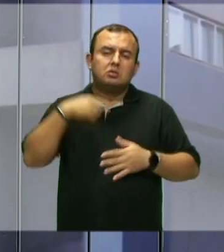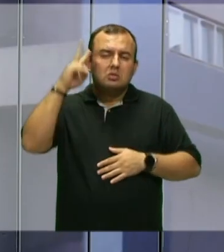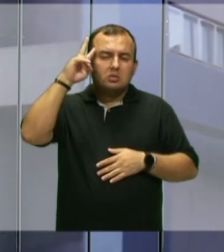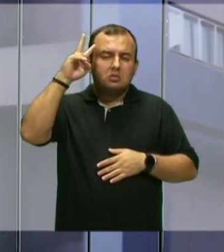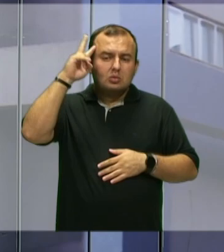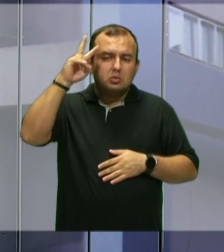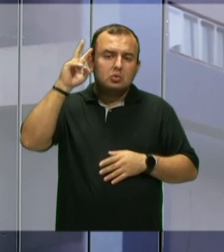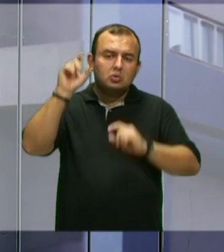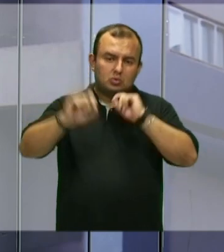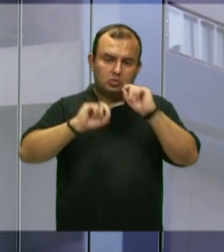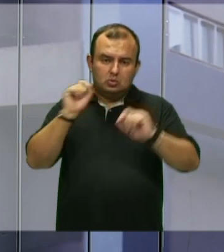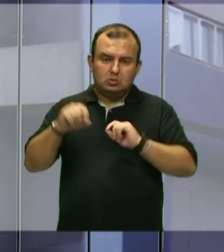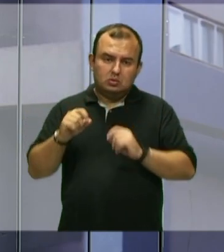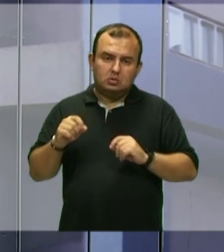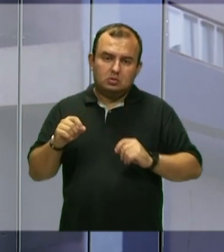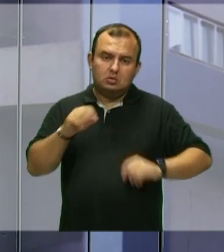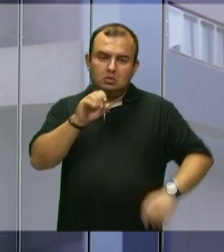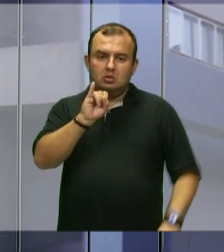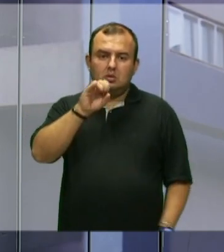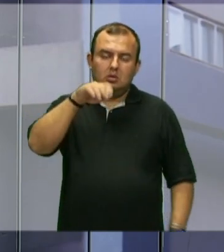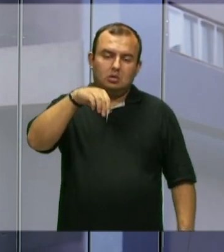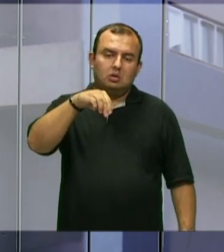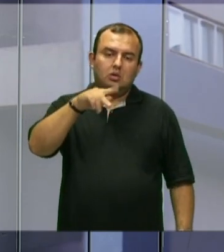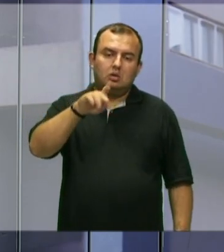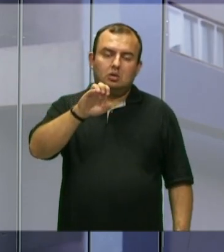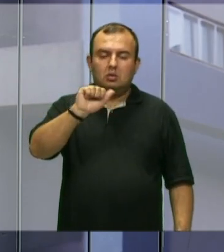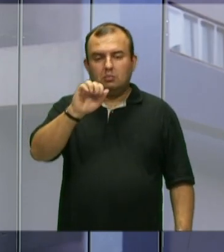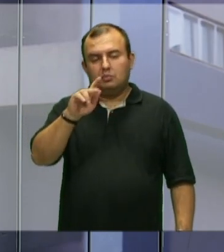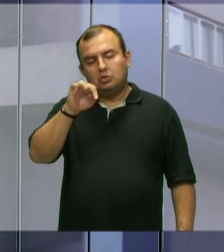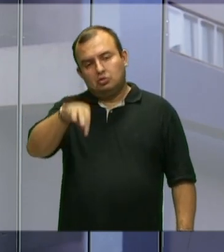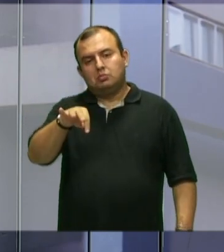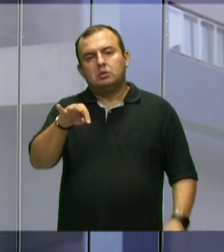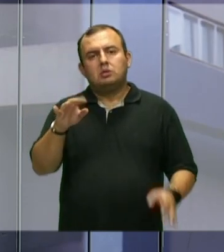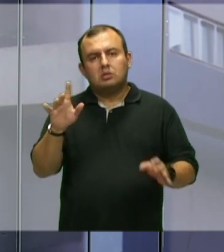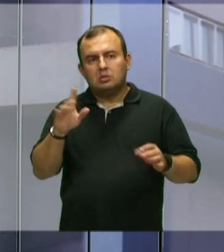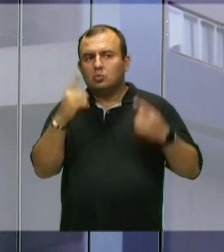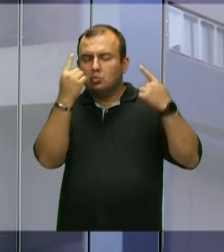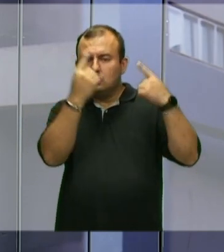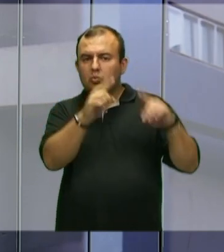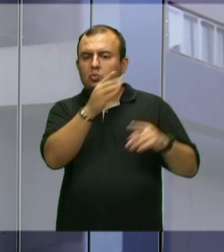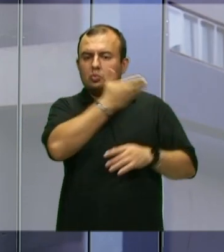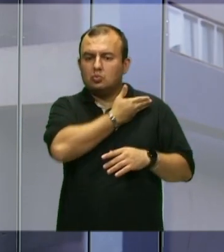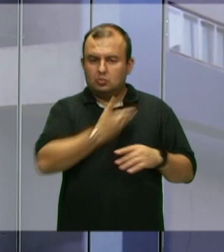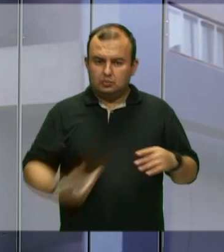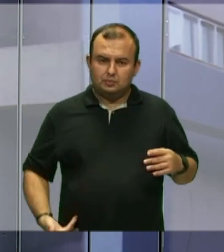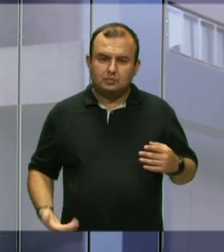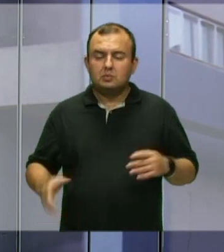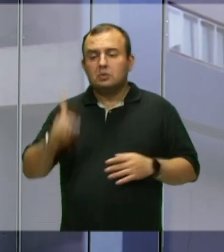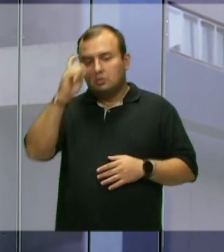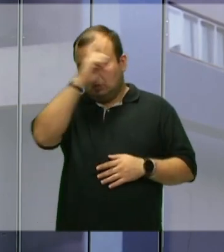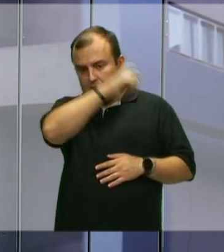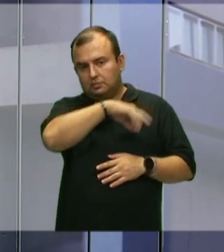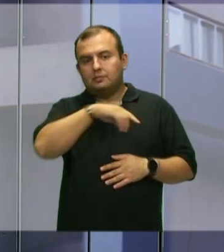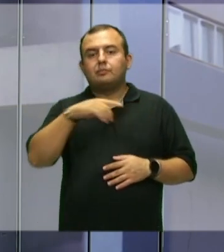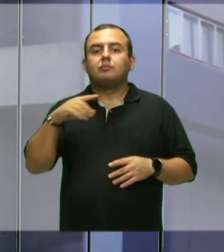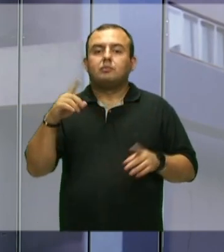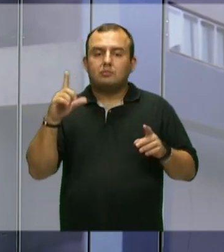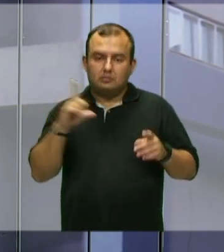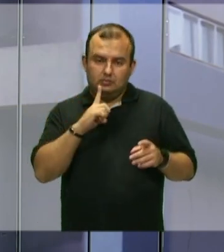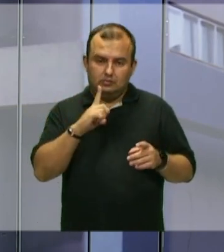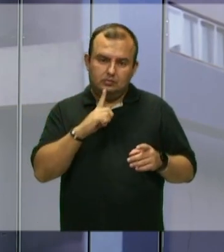remeteu à questão do impeachment que nós tivemos nessa casa. E quando você perguntou qual foi o momento mais crítico, mais difícil que nós tivemos nessa